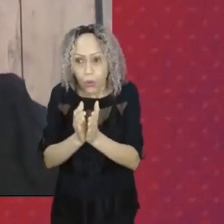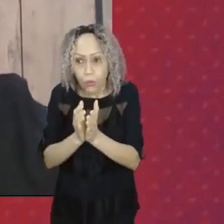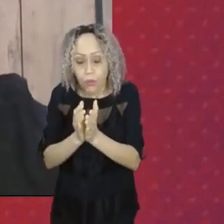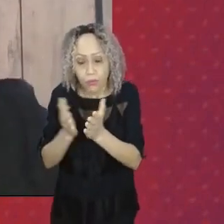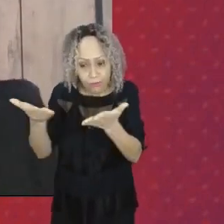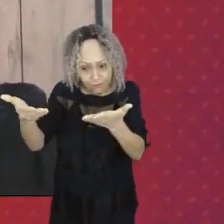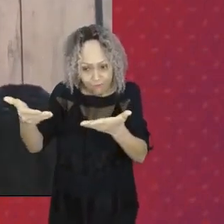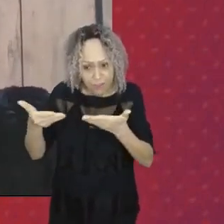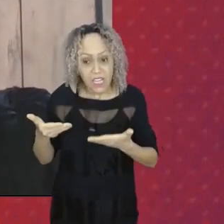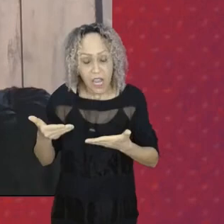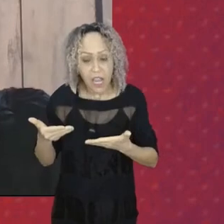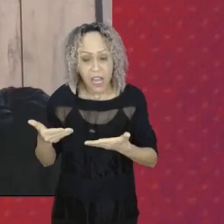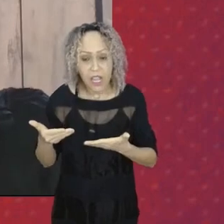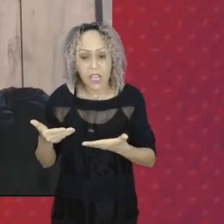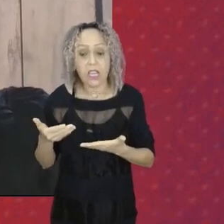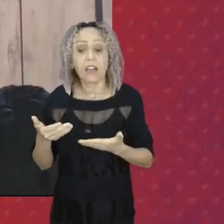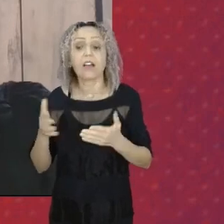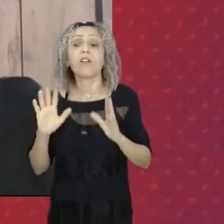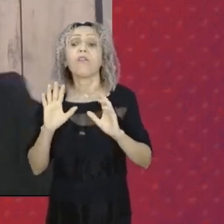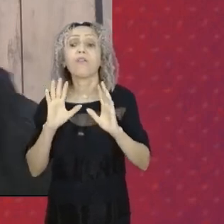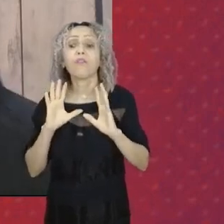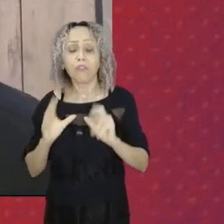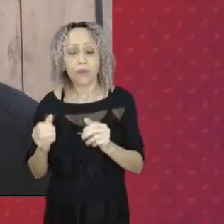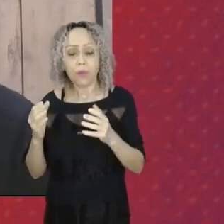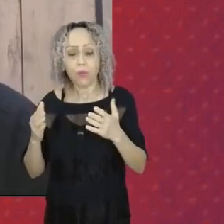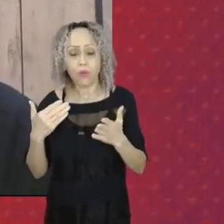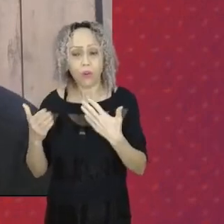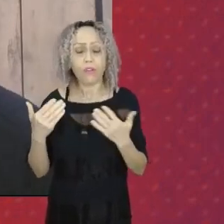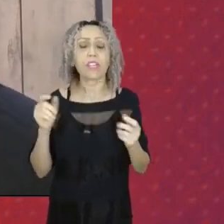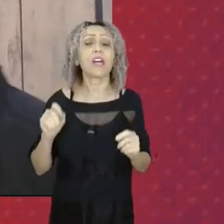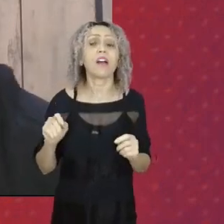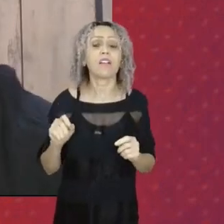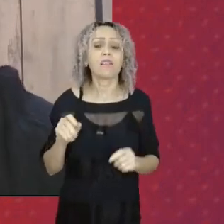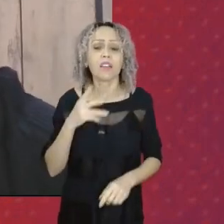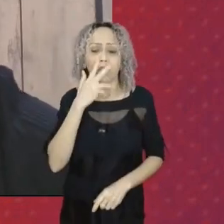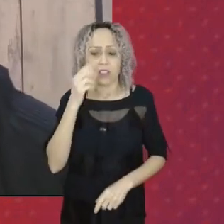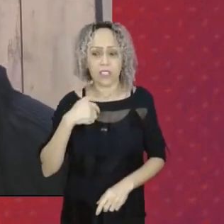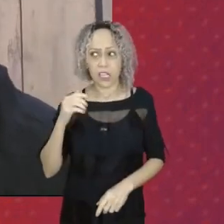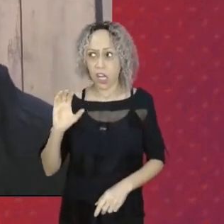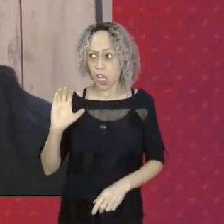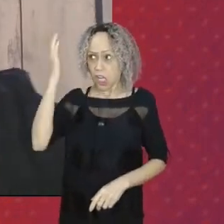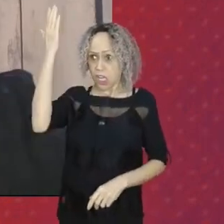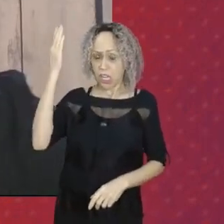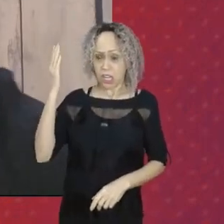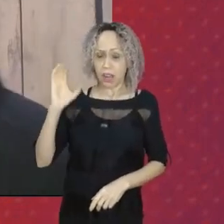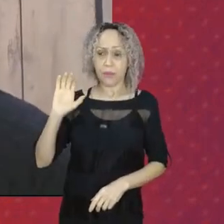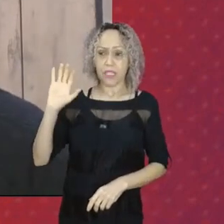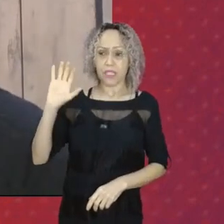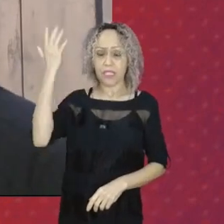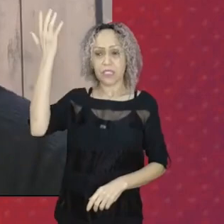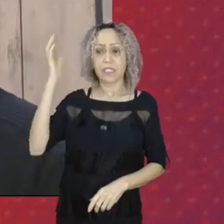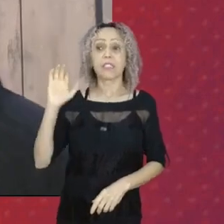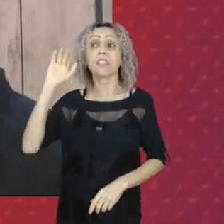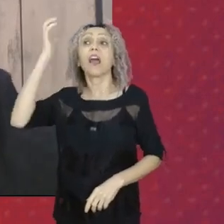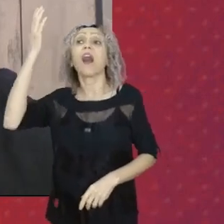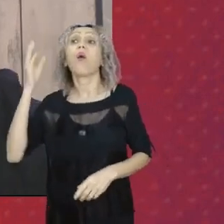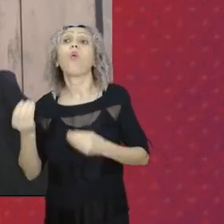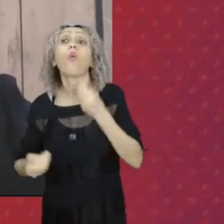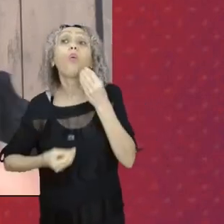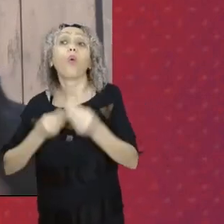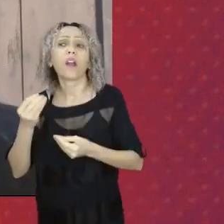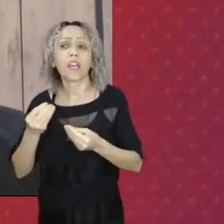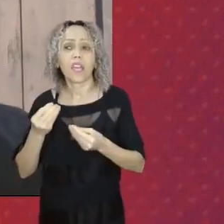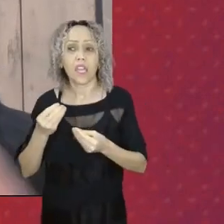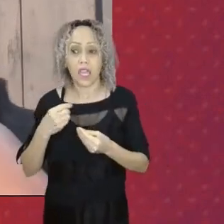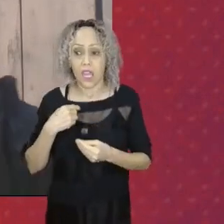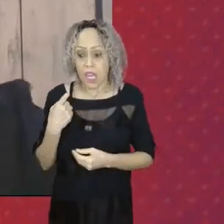aqui. O que vocês acham dessa decisão? Porque, assim, se é para mim ir sozinha, eu não vou. eu preciso ir com outras pessoas. Se vocês